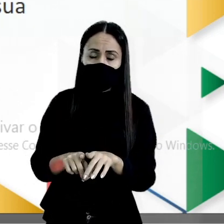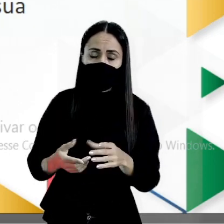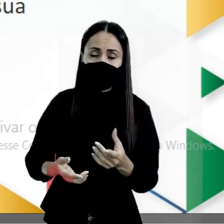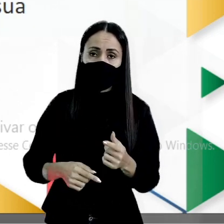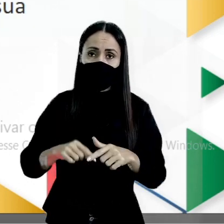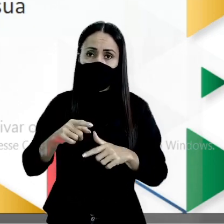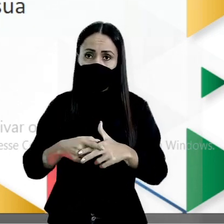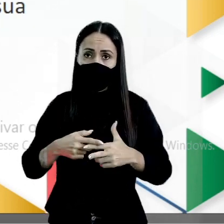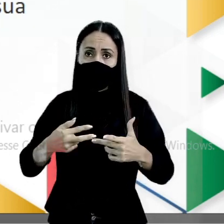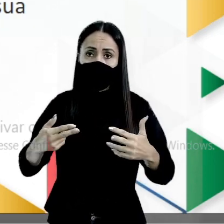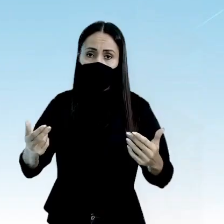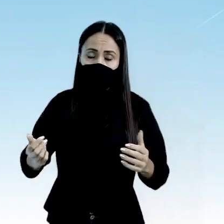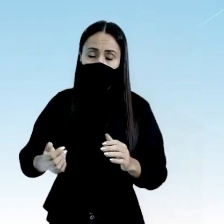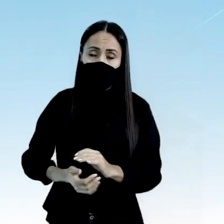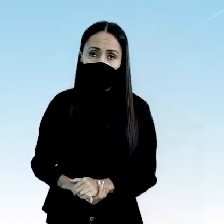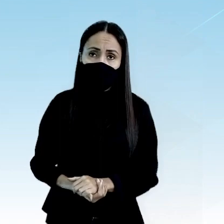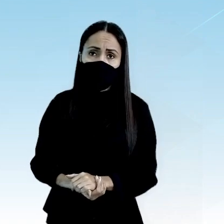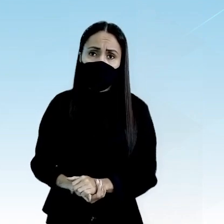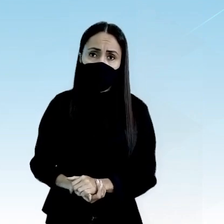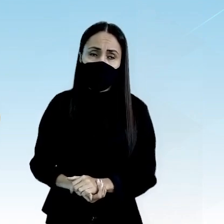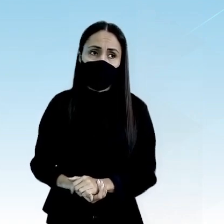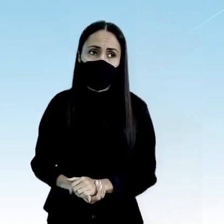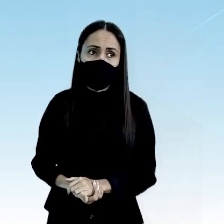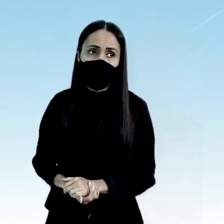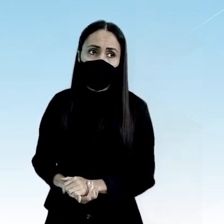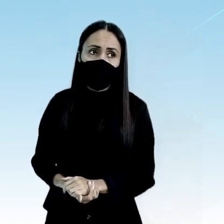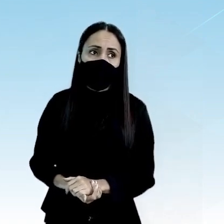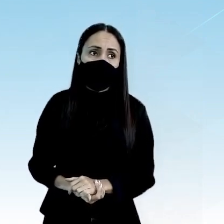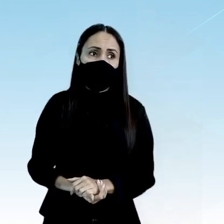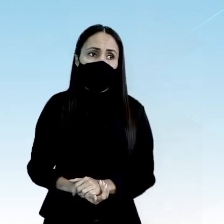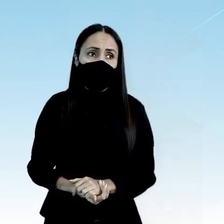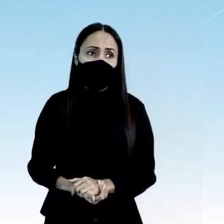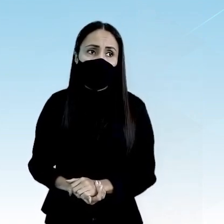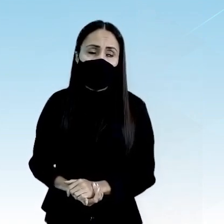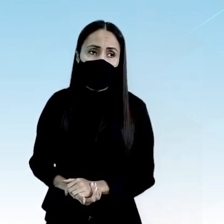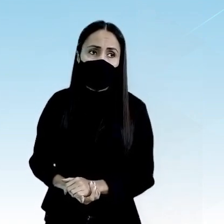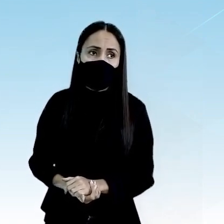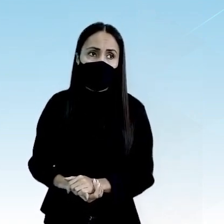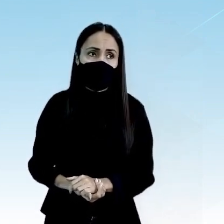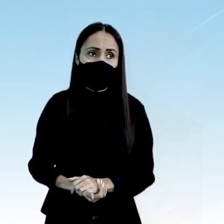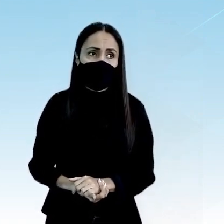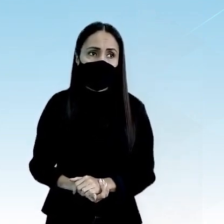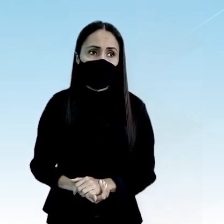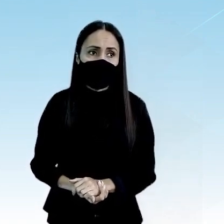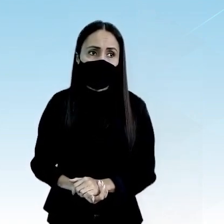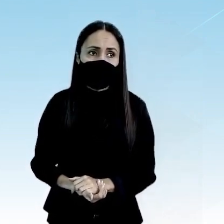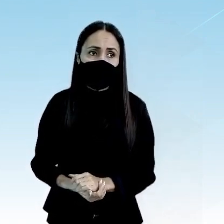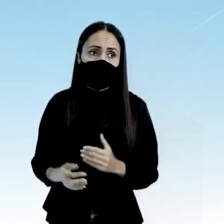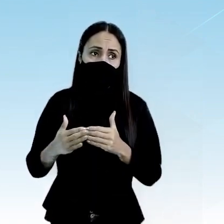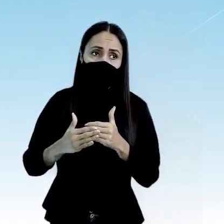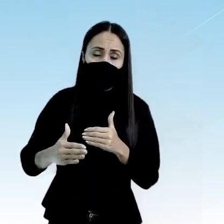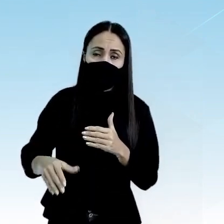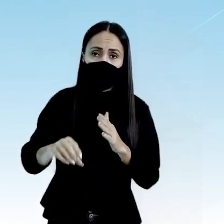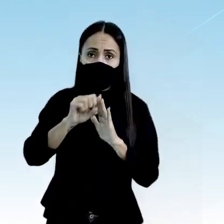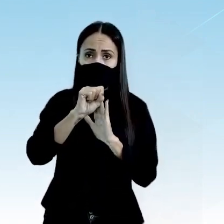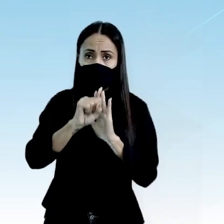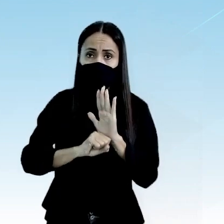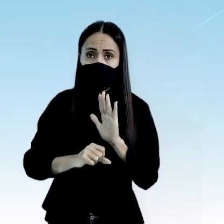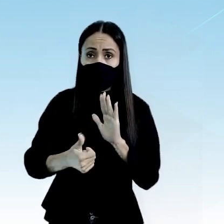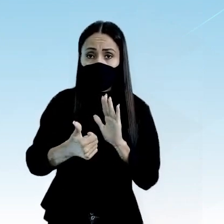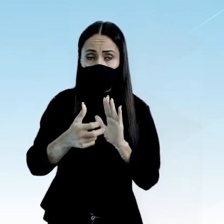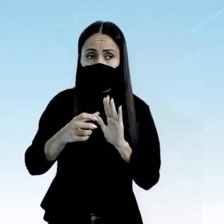ferramentas. A oficina ficava na sua própria casa, né? Ficava na sua própria casa. Então, a partir do século